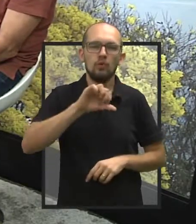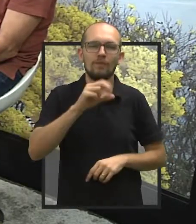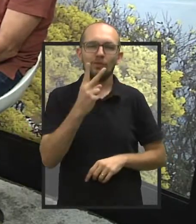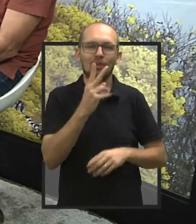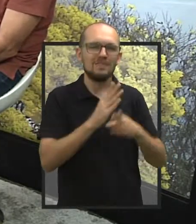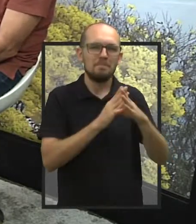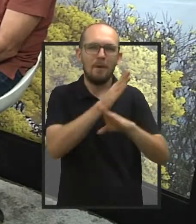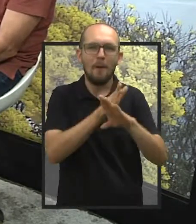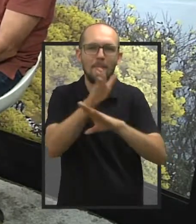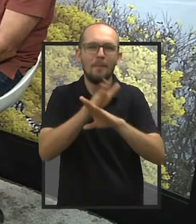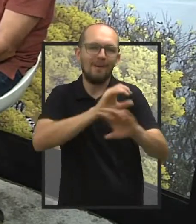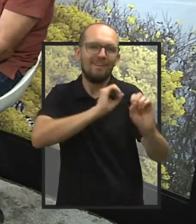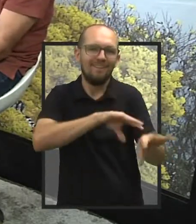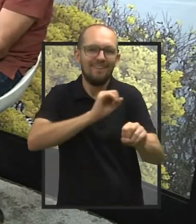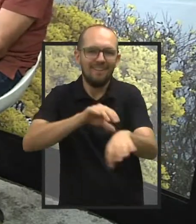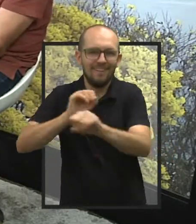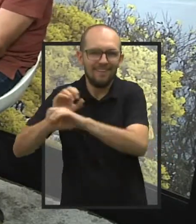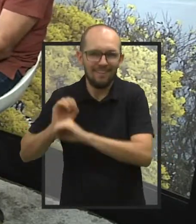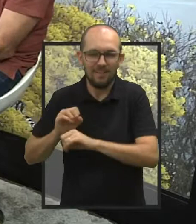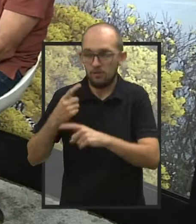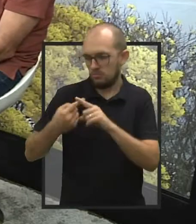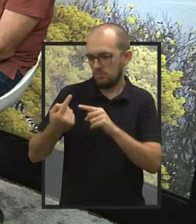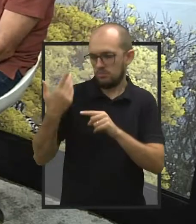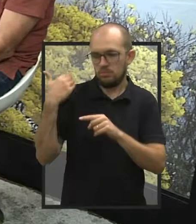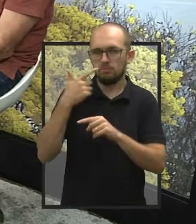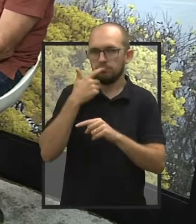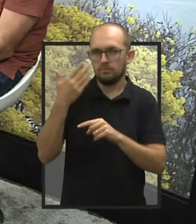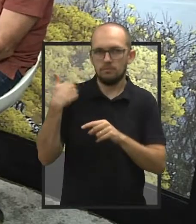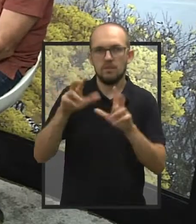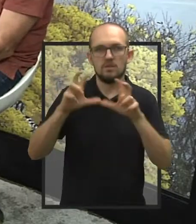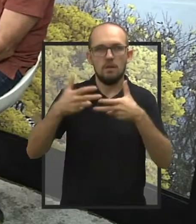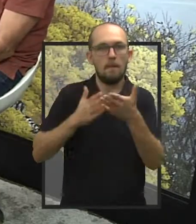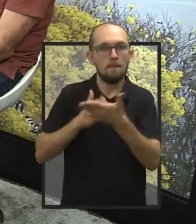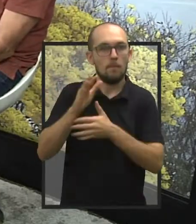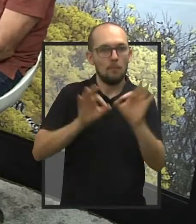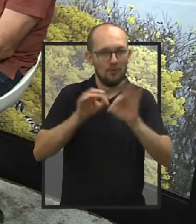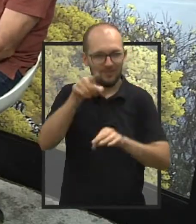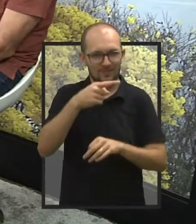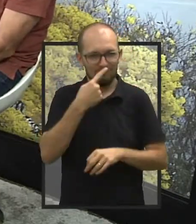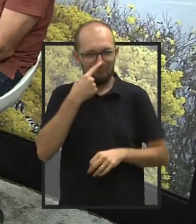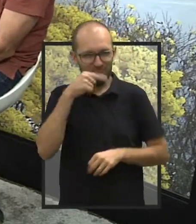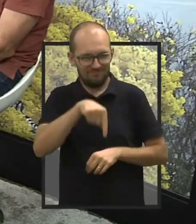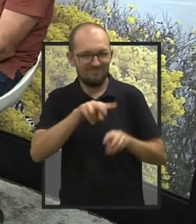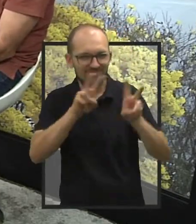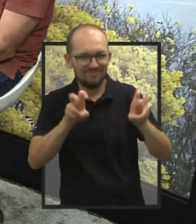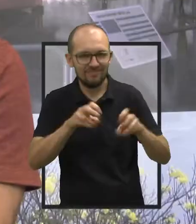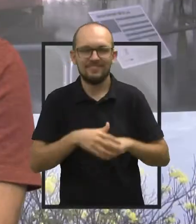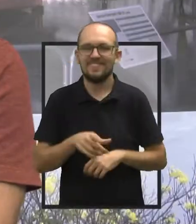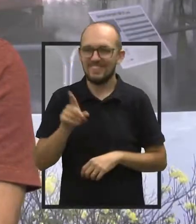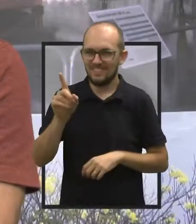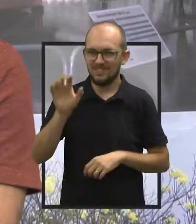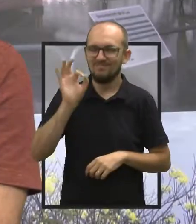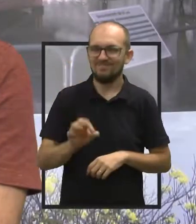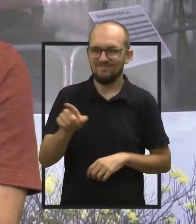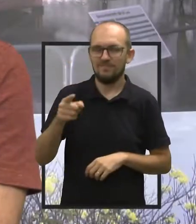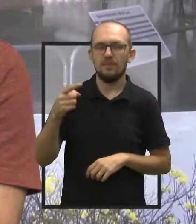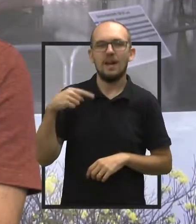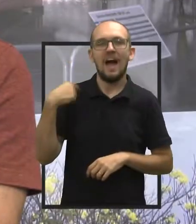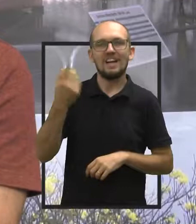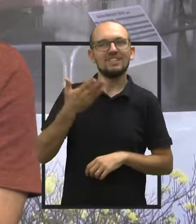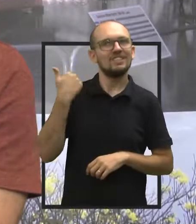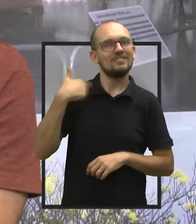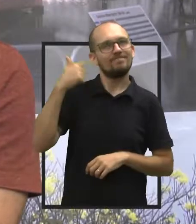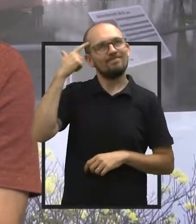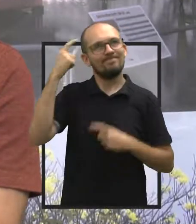aprovado recentemente aqui. Sim. Na Câmara Municipal, é um projeto pelo qual o senhor tem muito apreço, não é verdade? Com certeza. A gente preocupado, né,